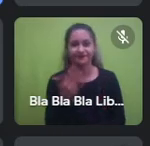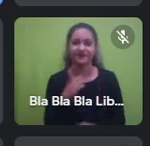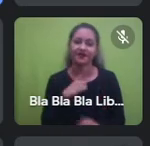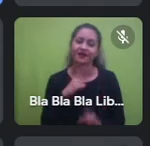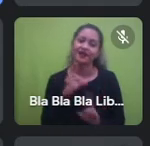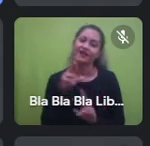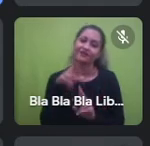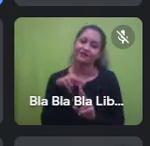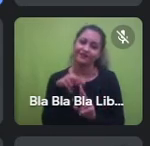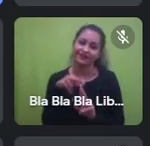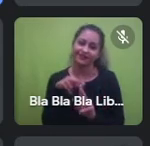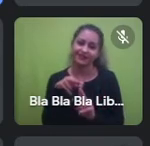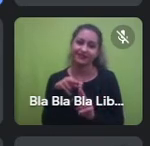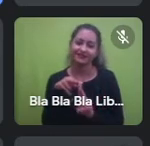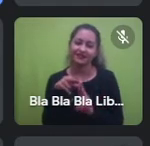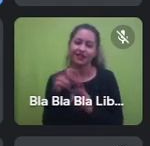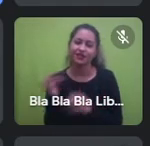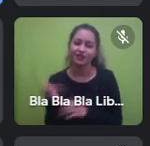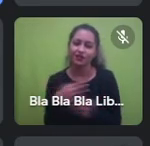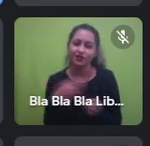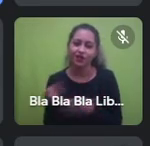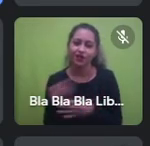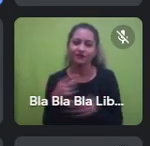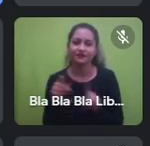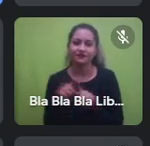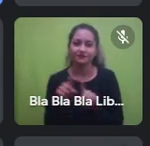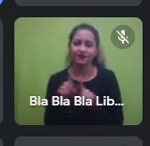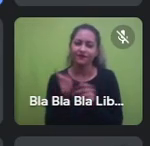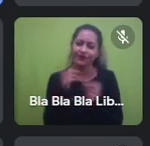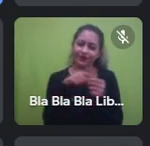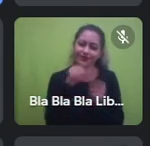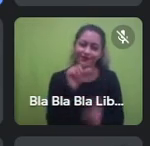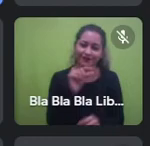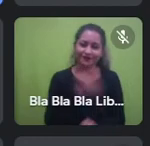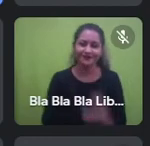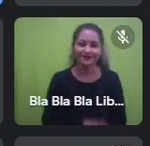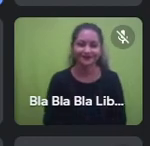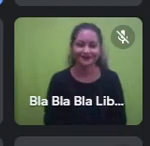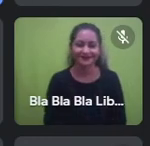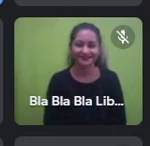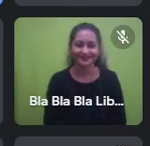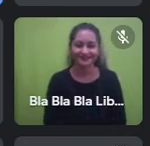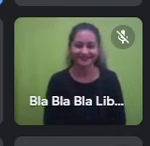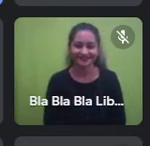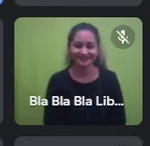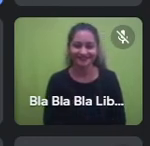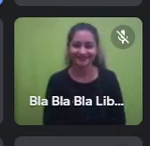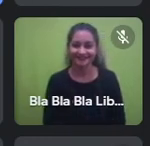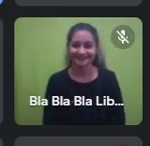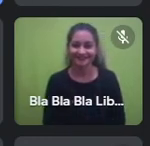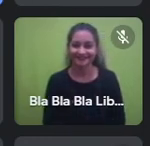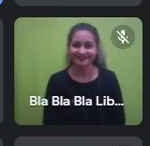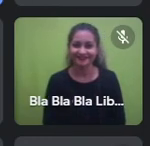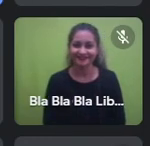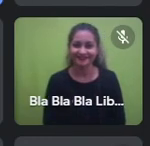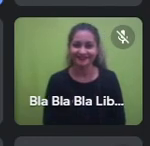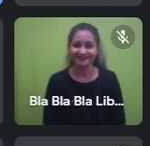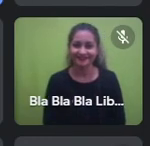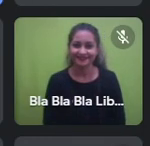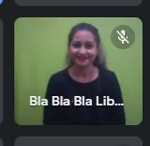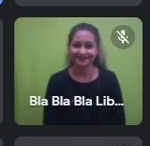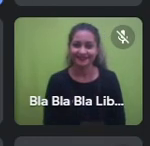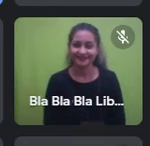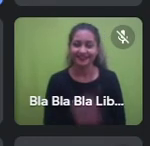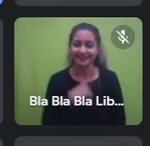referências bem recentes do Lima. Volta só um pouquinho. Volta só um pouquinho. Temos